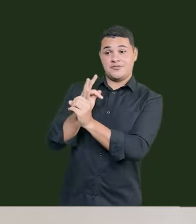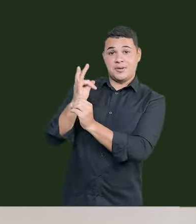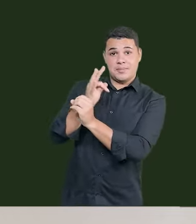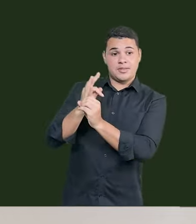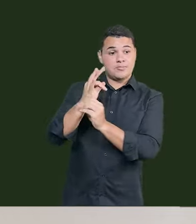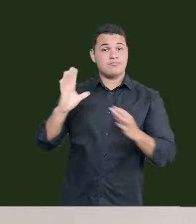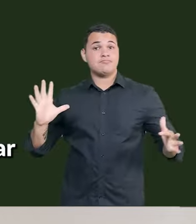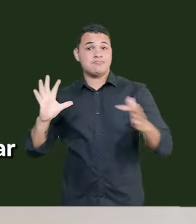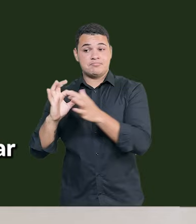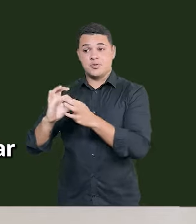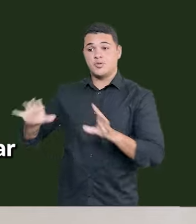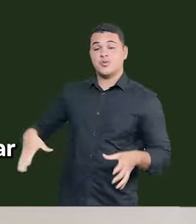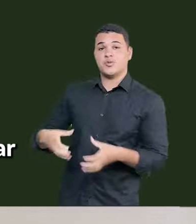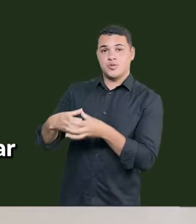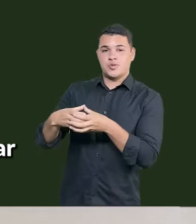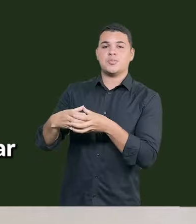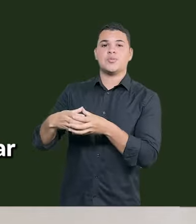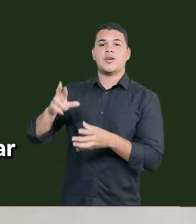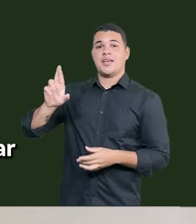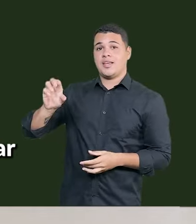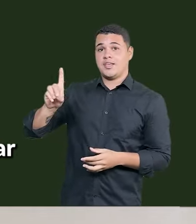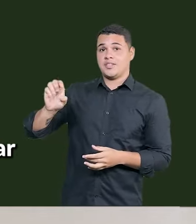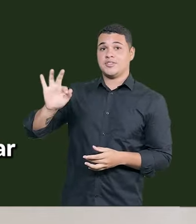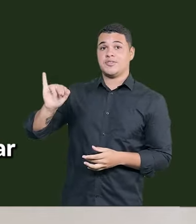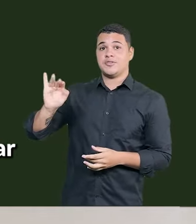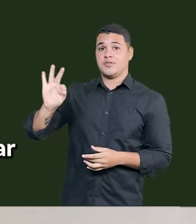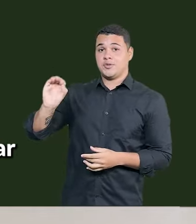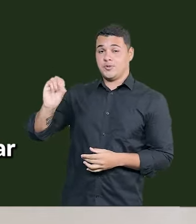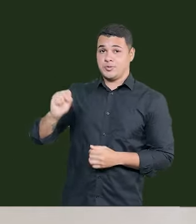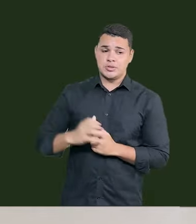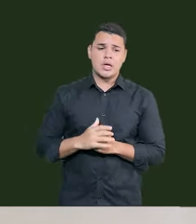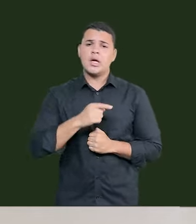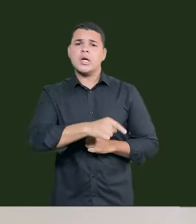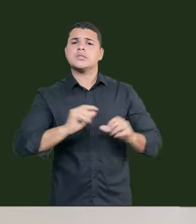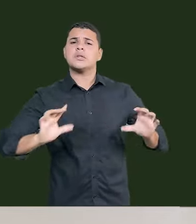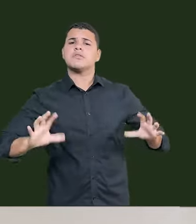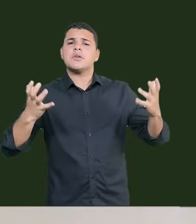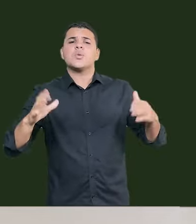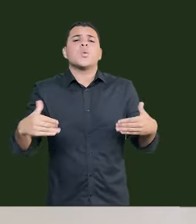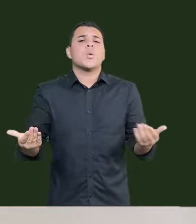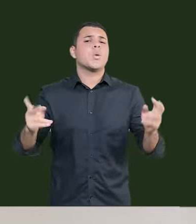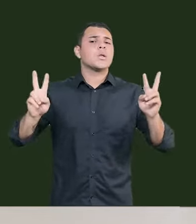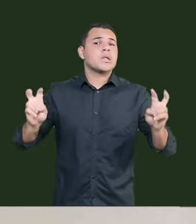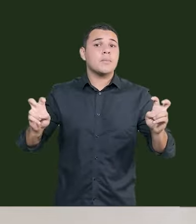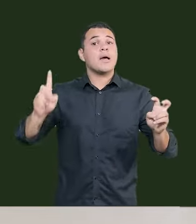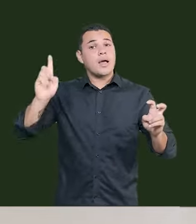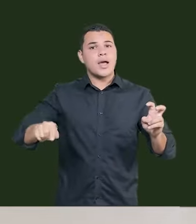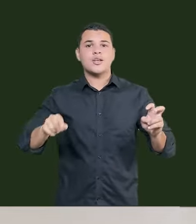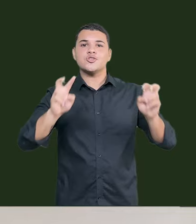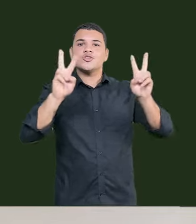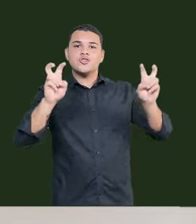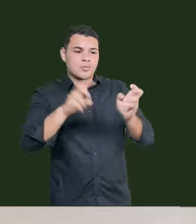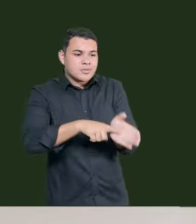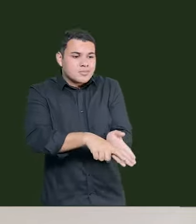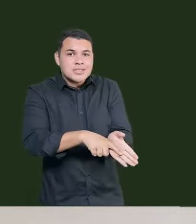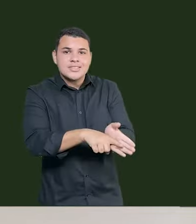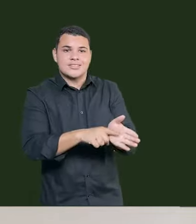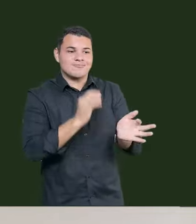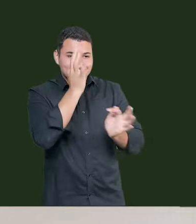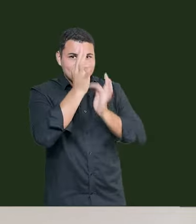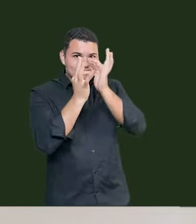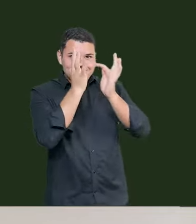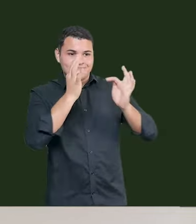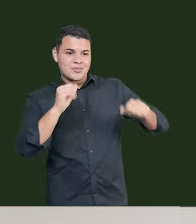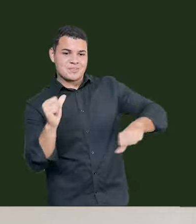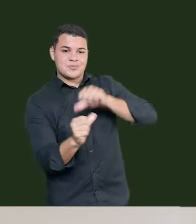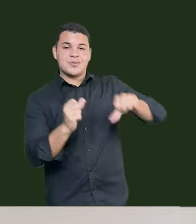Fito. Esse é um evento que vai tratar da Política Nacional de Plantas Medicinais e Fitoterápicos, e é fundamental